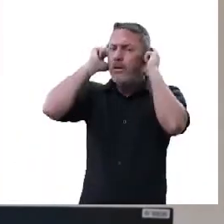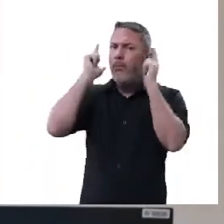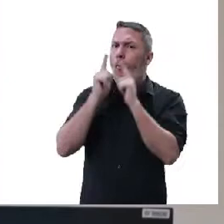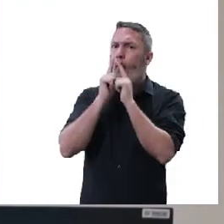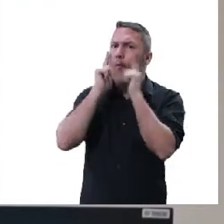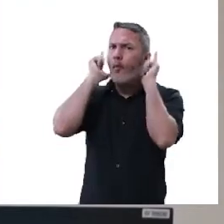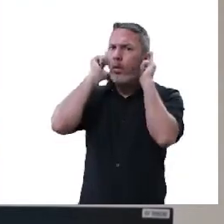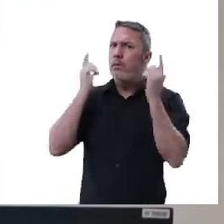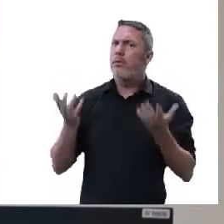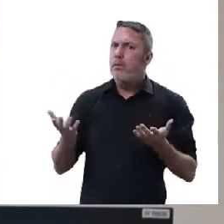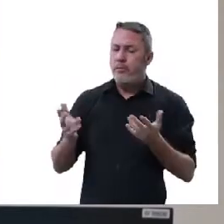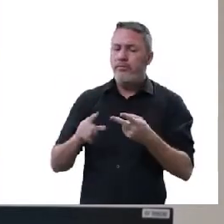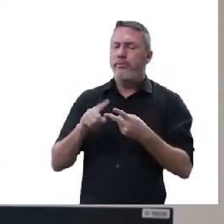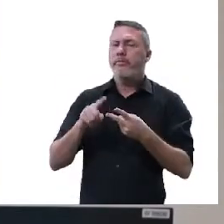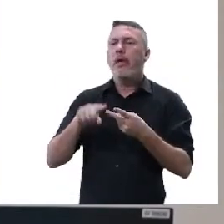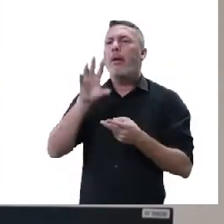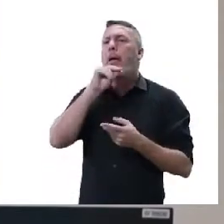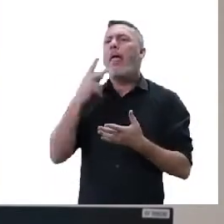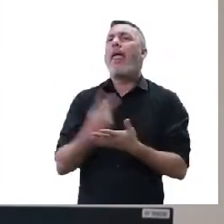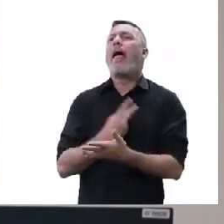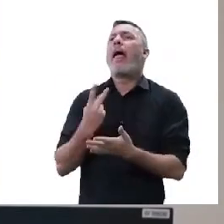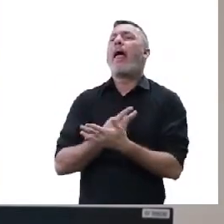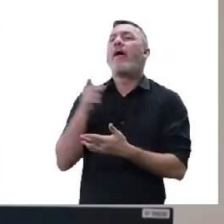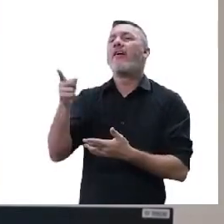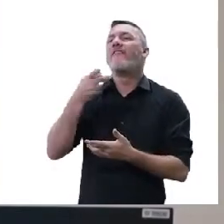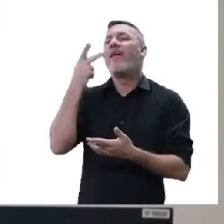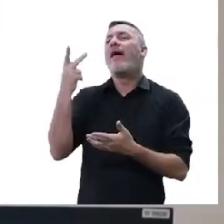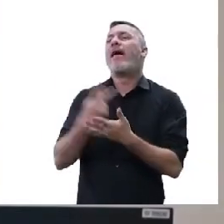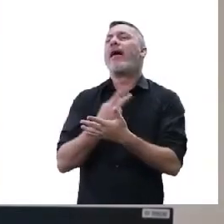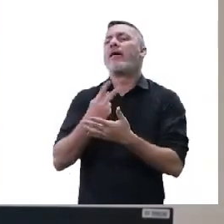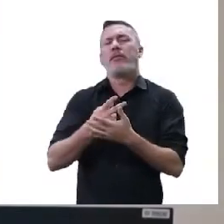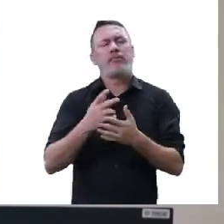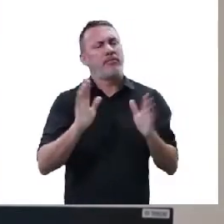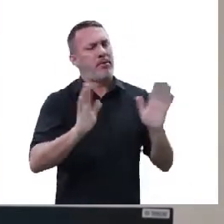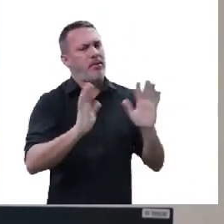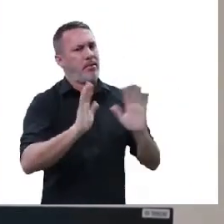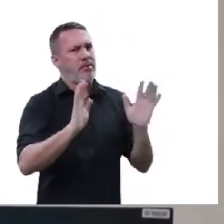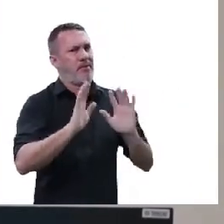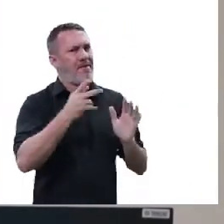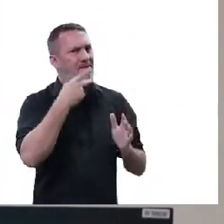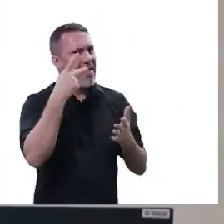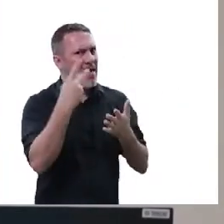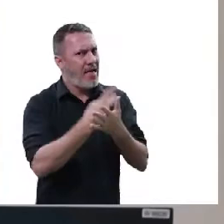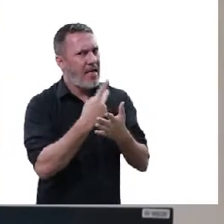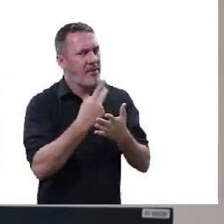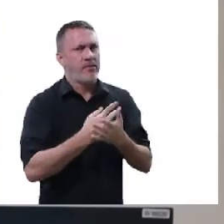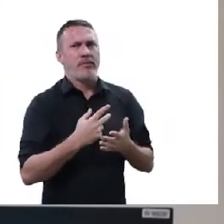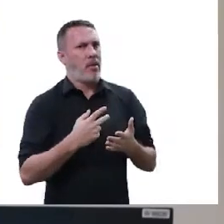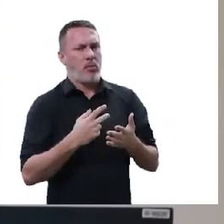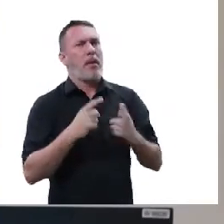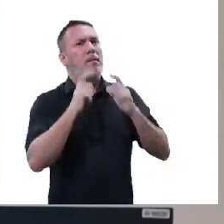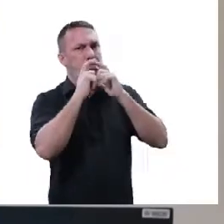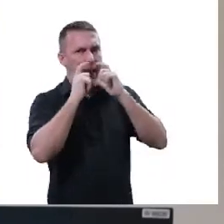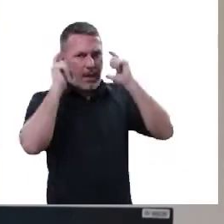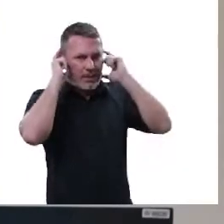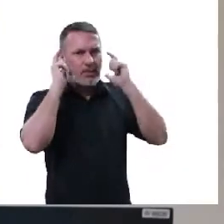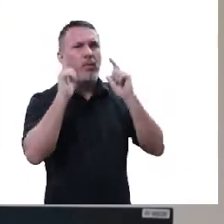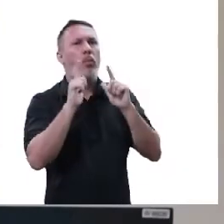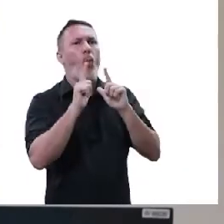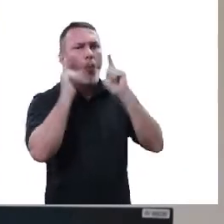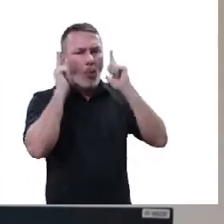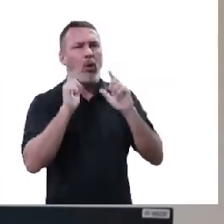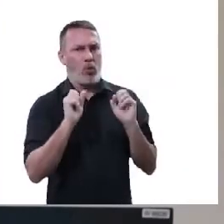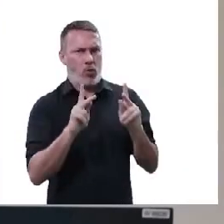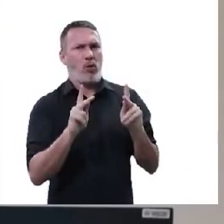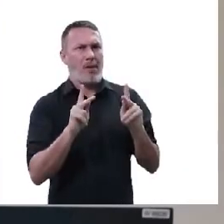sem máscara. E o segundo? Que ele falou errado. Para. Aí não. O problema, ele está sem máscara. Mas